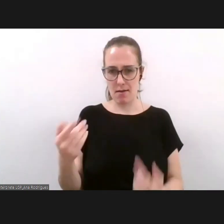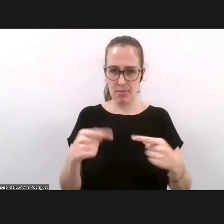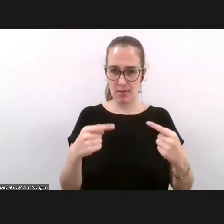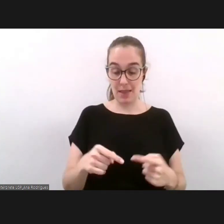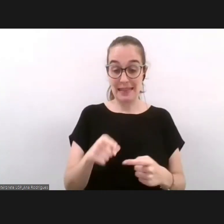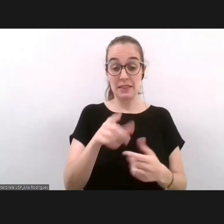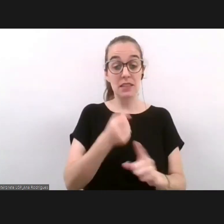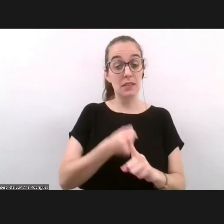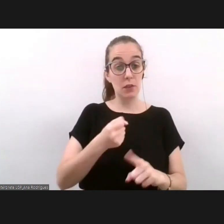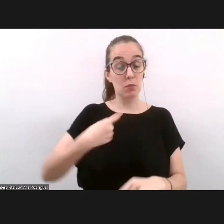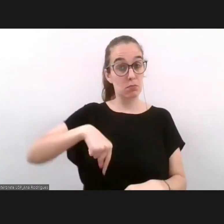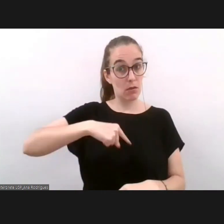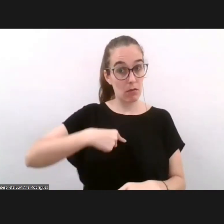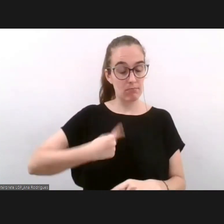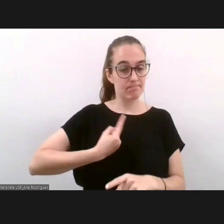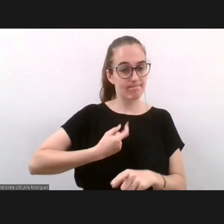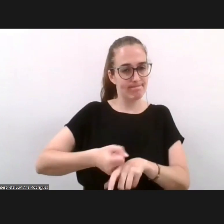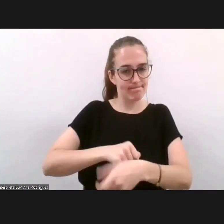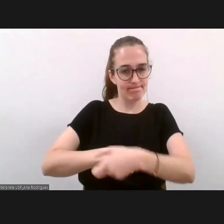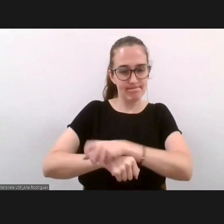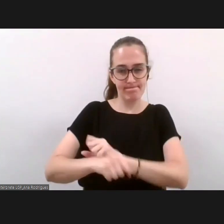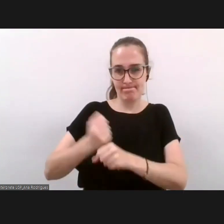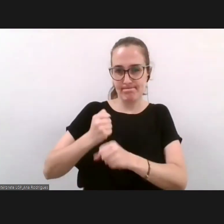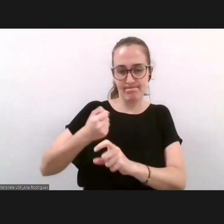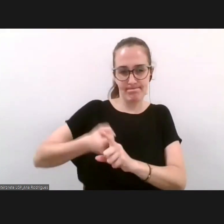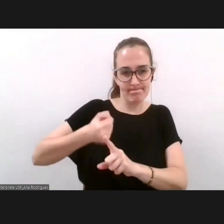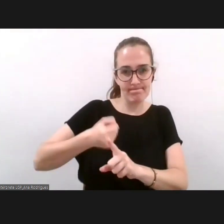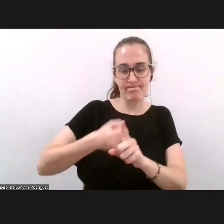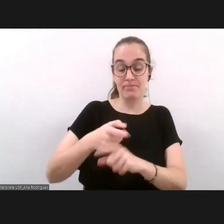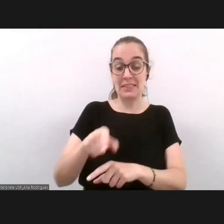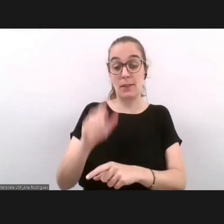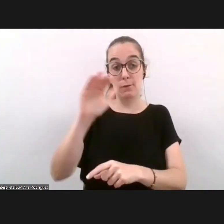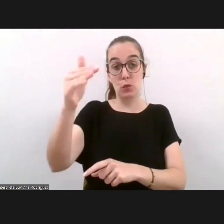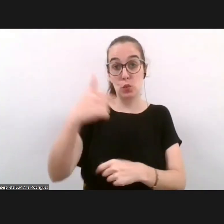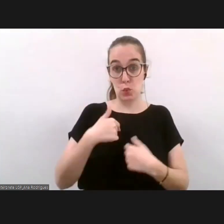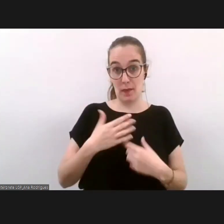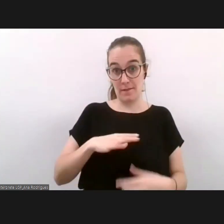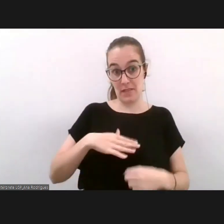nós prosseguirmos este futuro de que necessitamos.